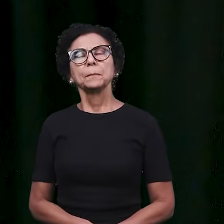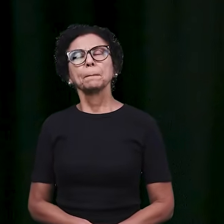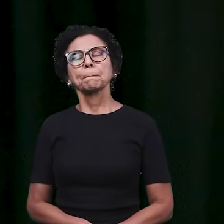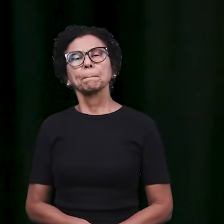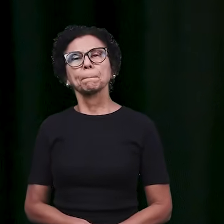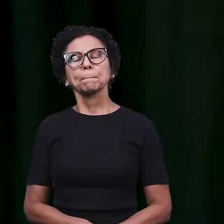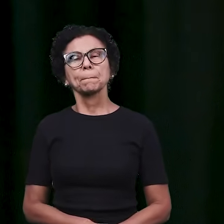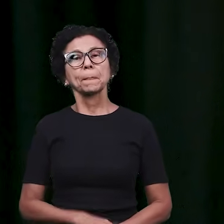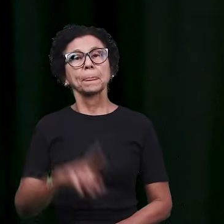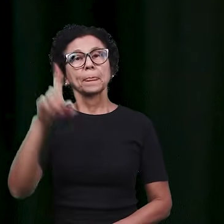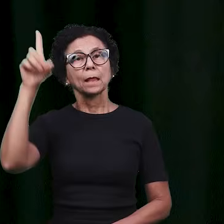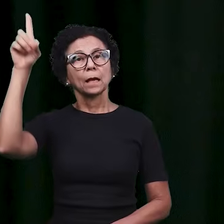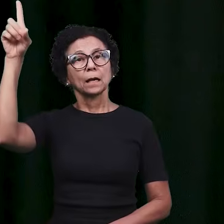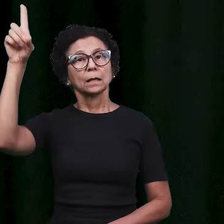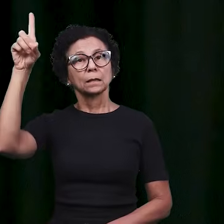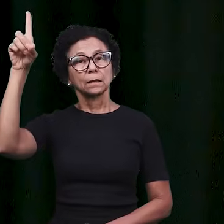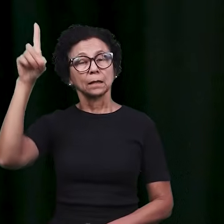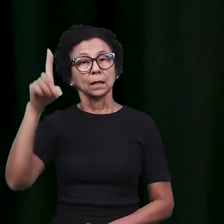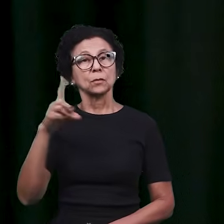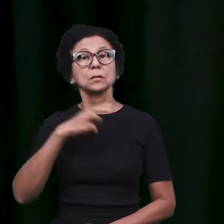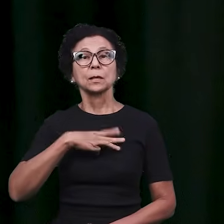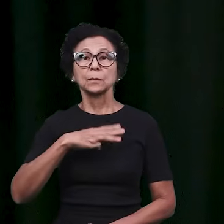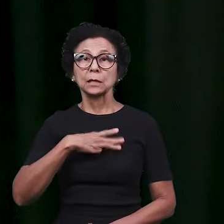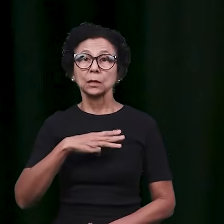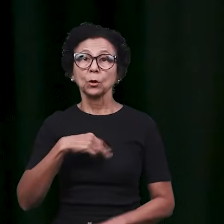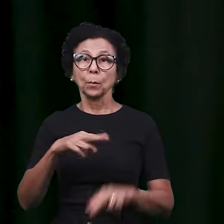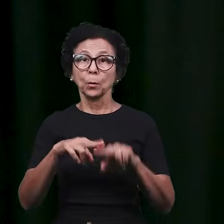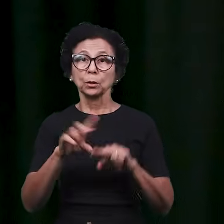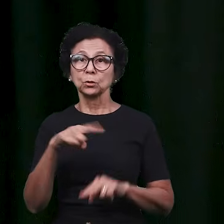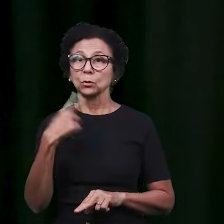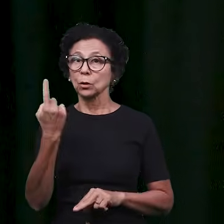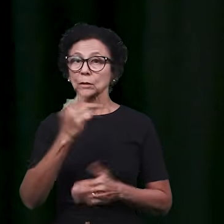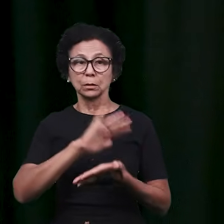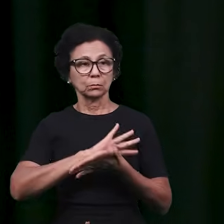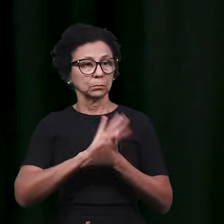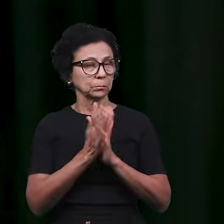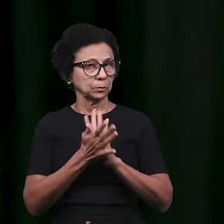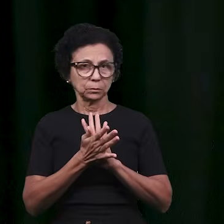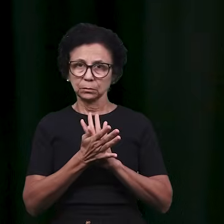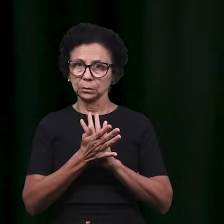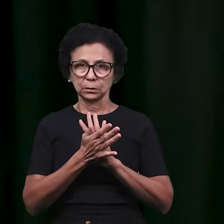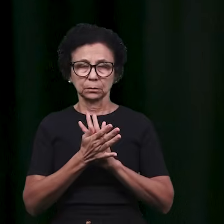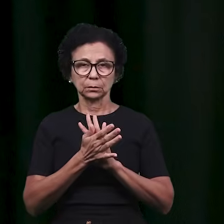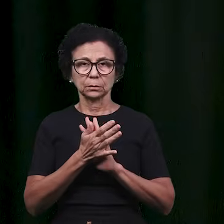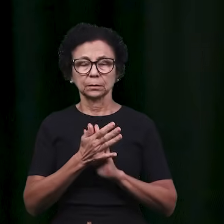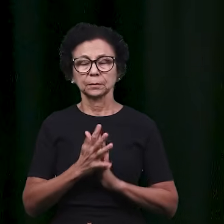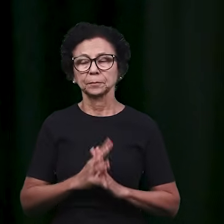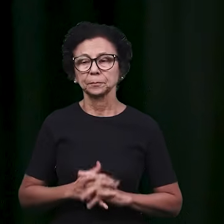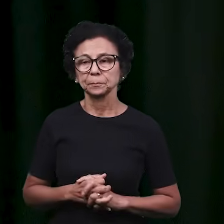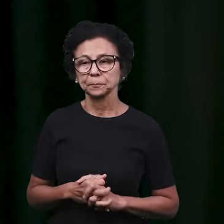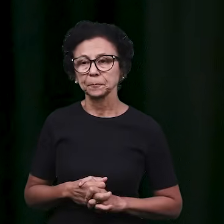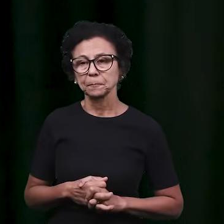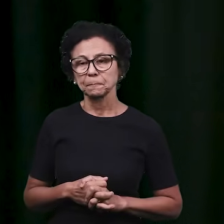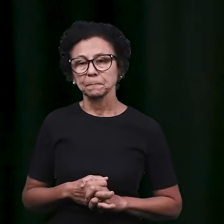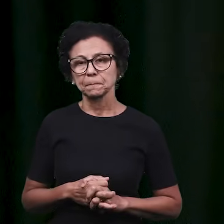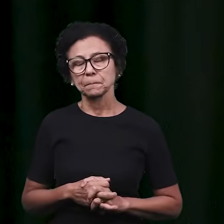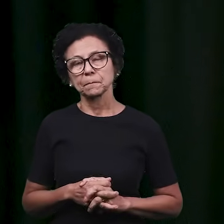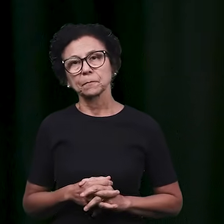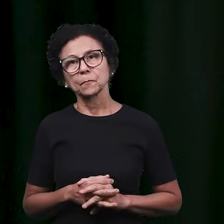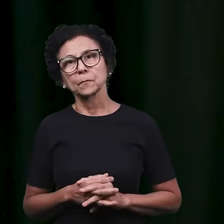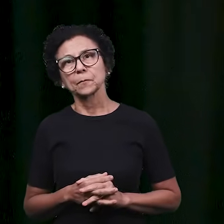A misericórdia de Deus é a causa de nós não sermos consumidos. Então só tem uma maneira.